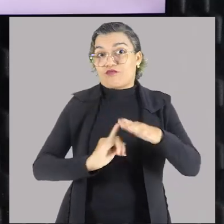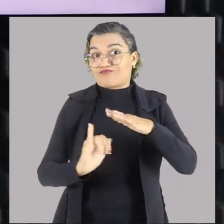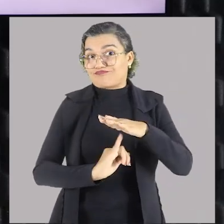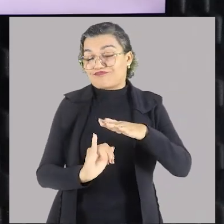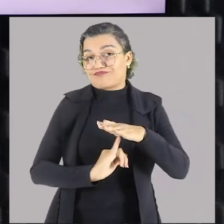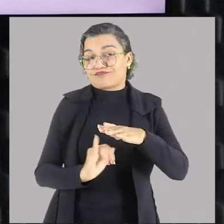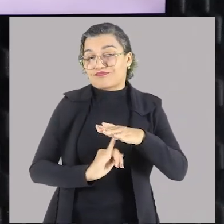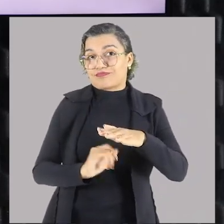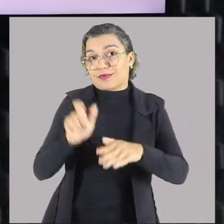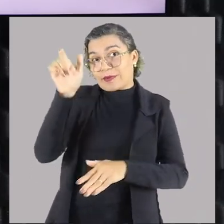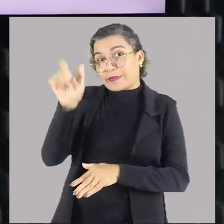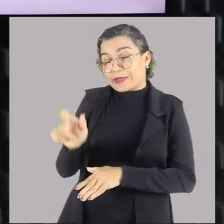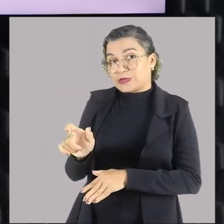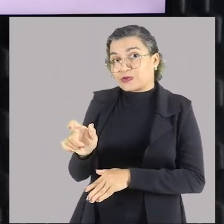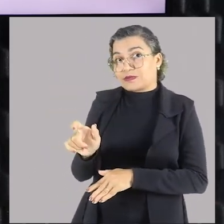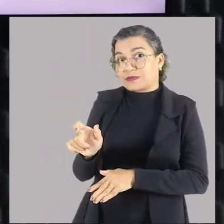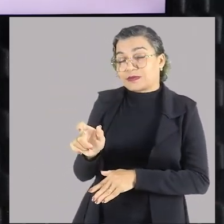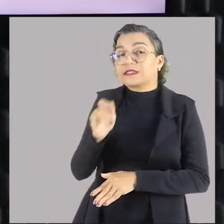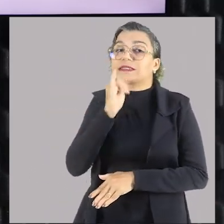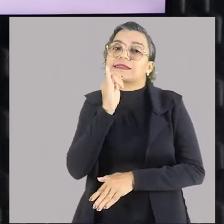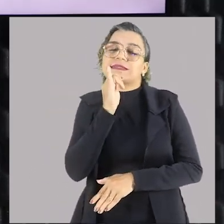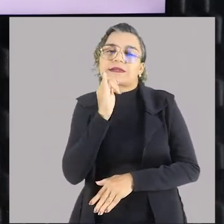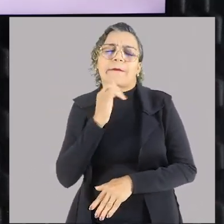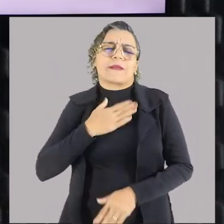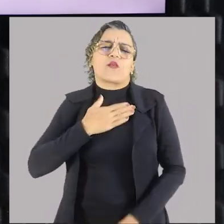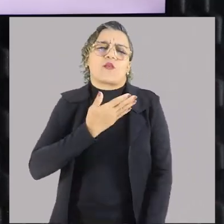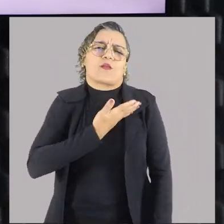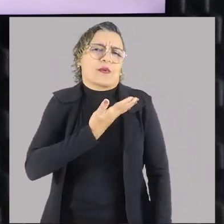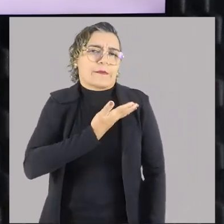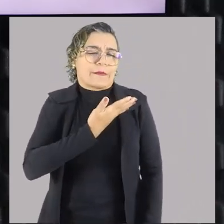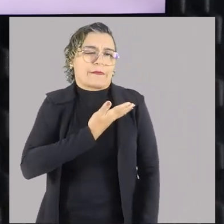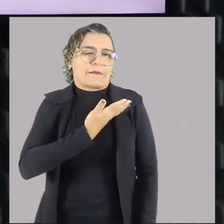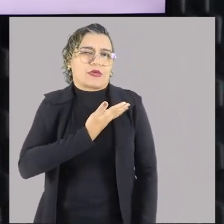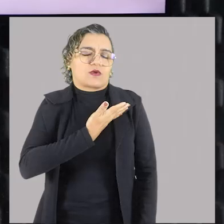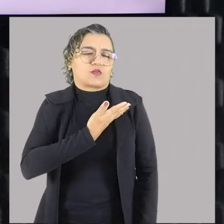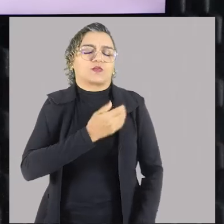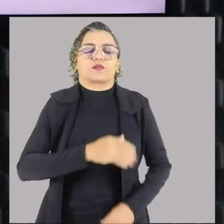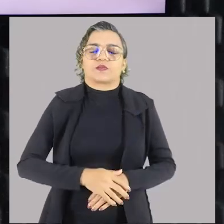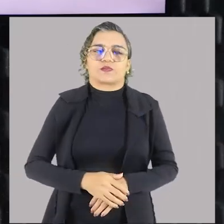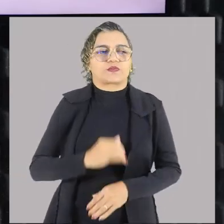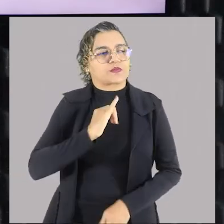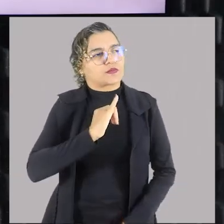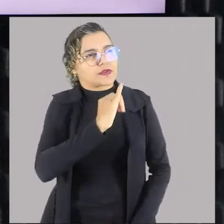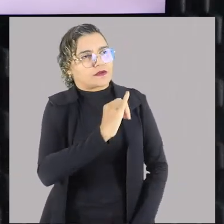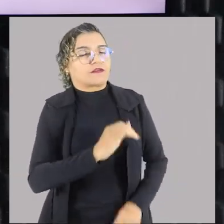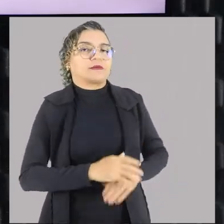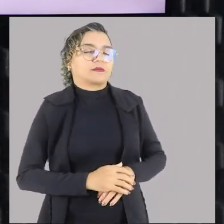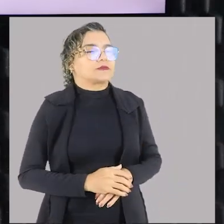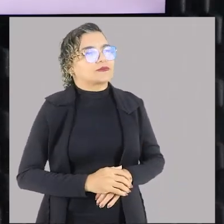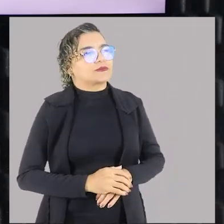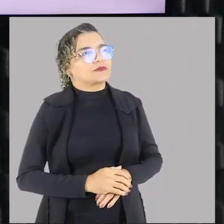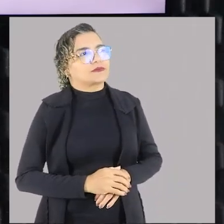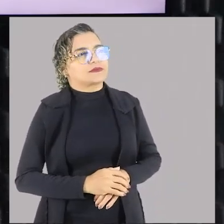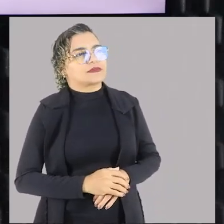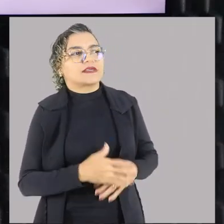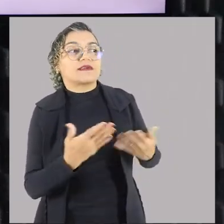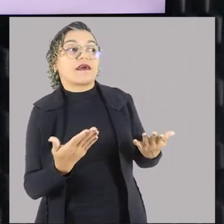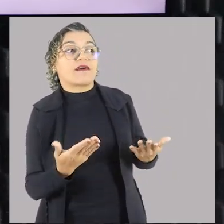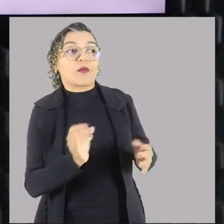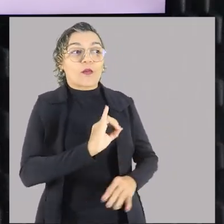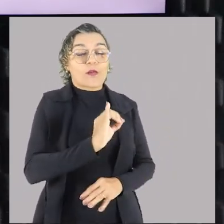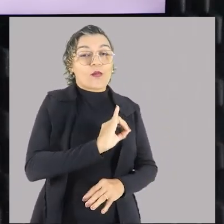com aquela pessoa? Estou falando com meu colega, por exemplo. Você chega para ele e diz, e aí? Como é que é esse e aí